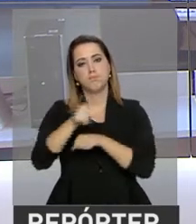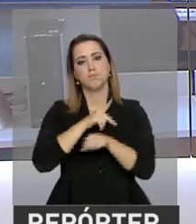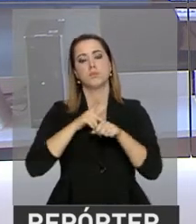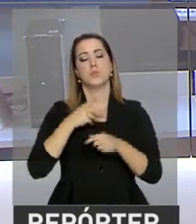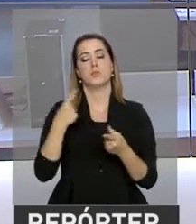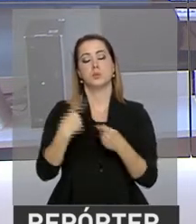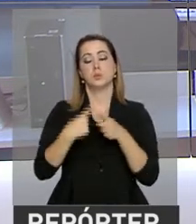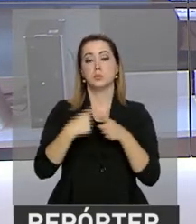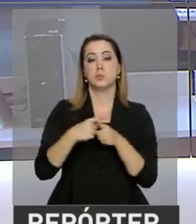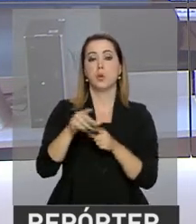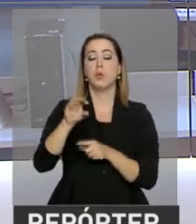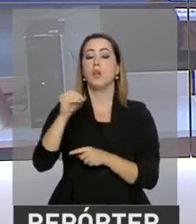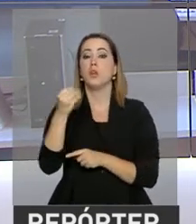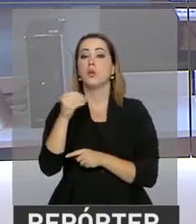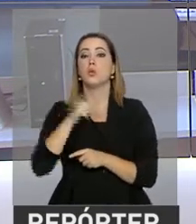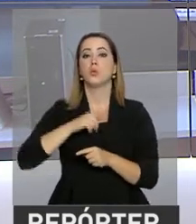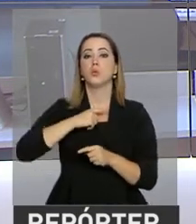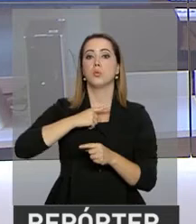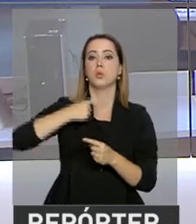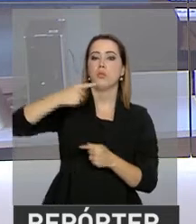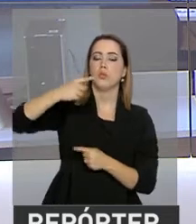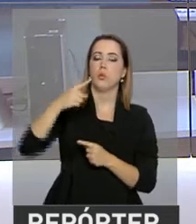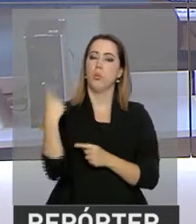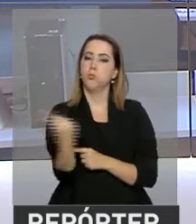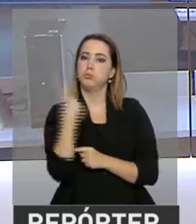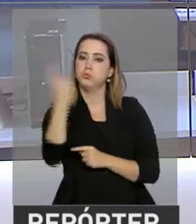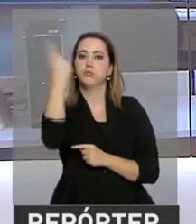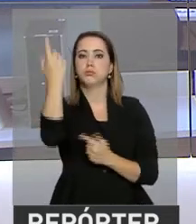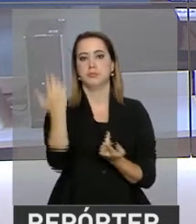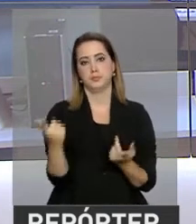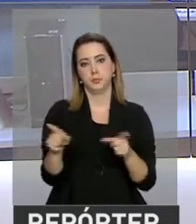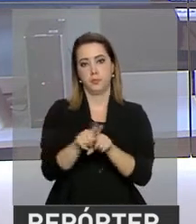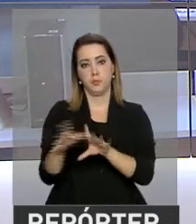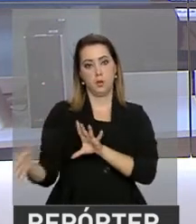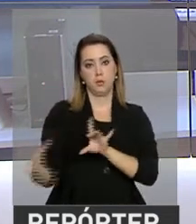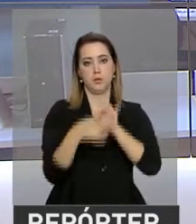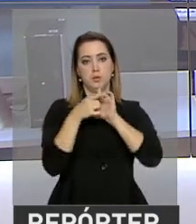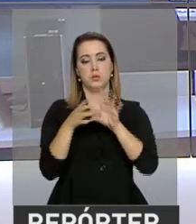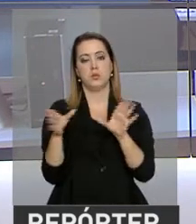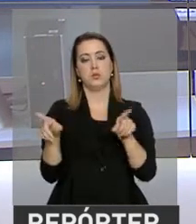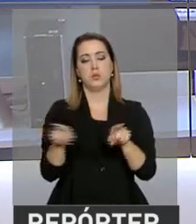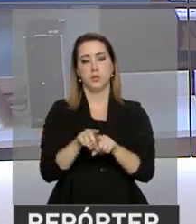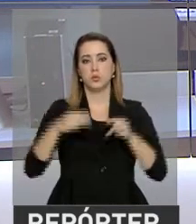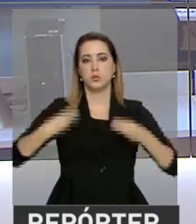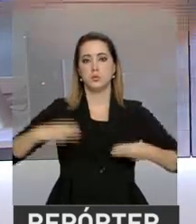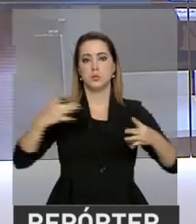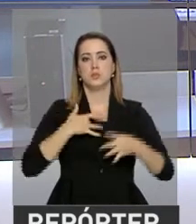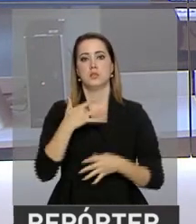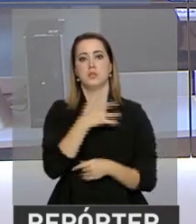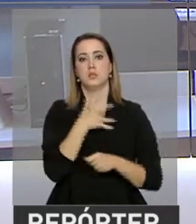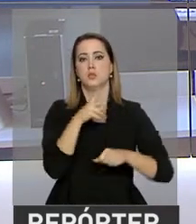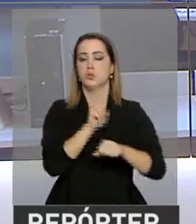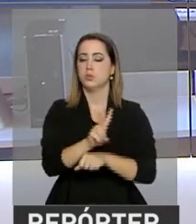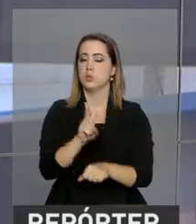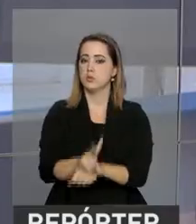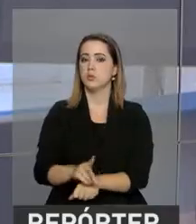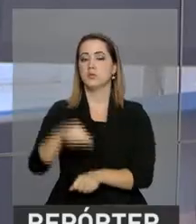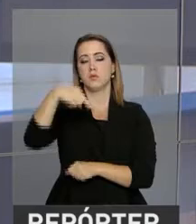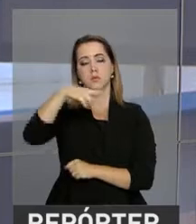outubro a ação humanitária é uma parceria entre os ministérios da saúde defesa e relações exteriores